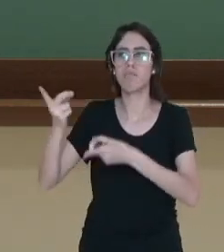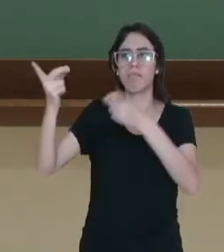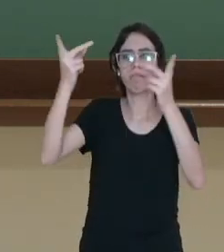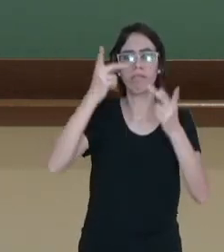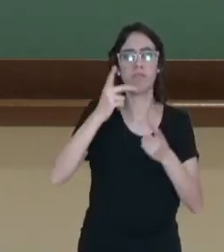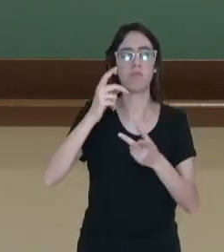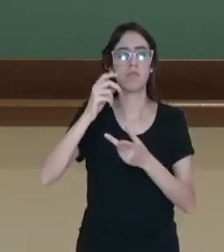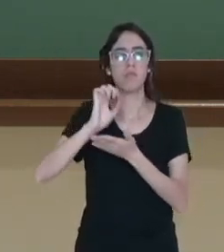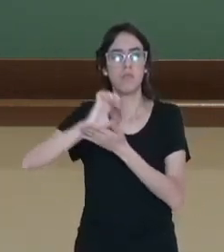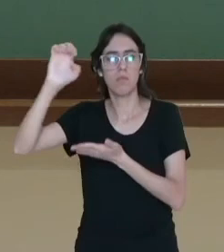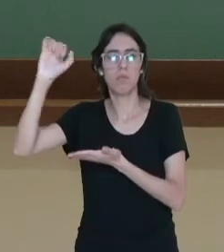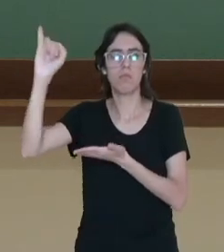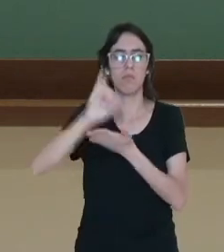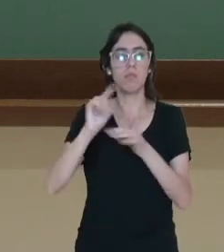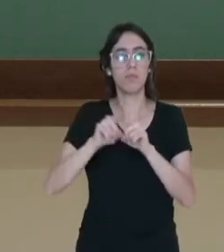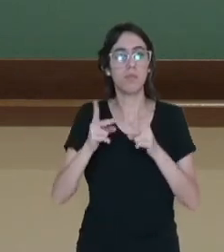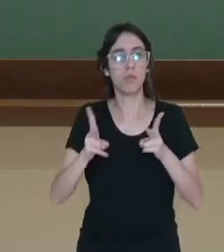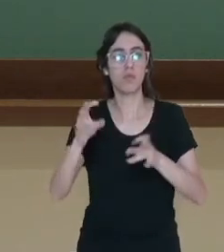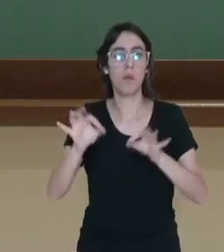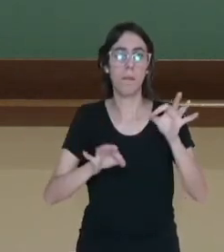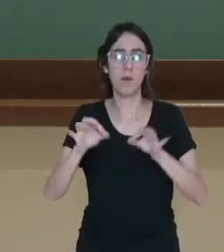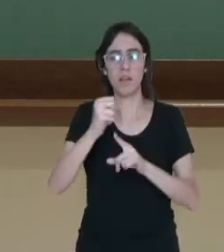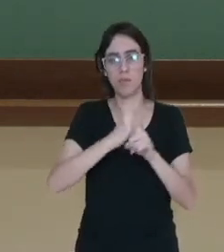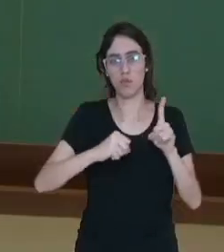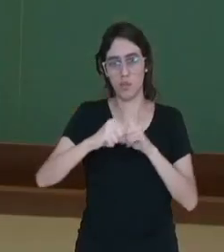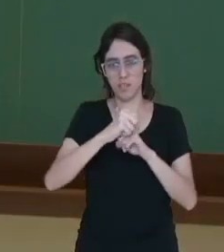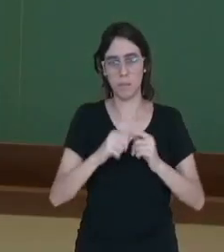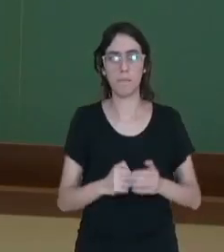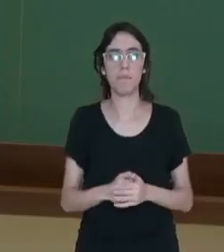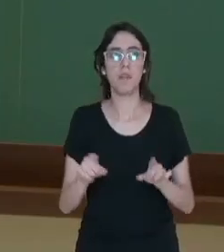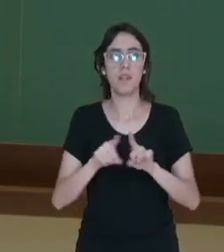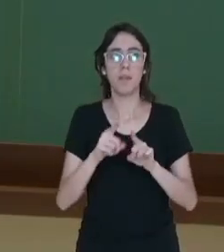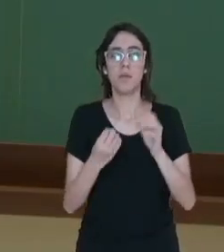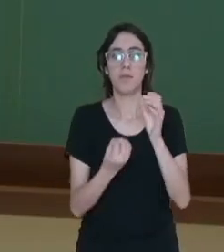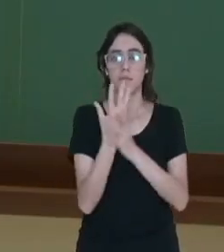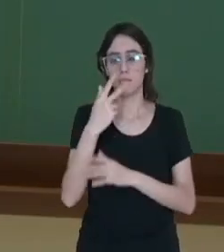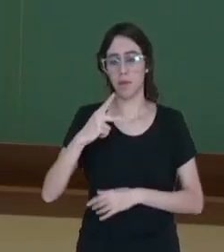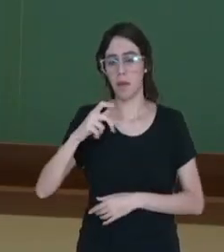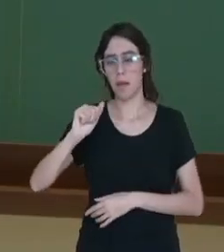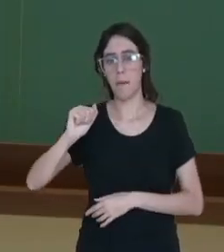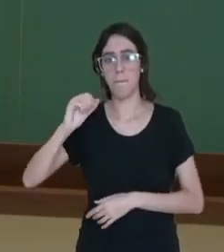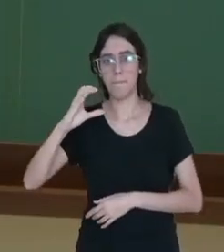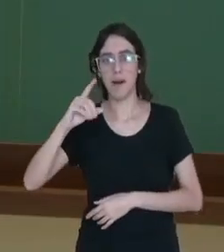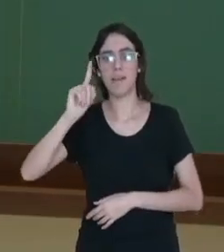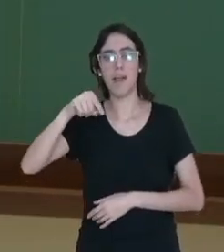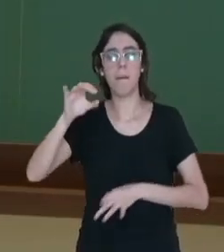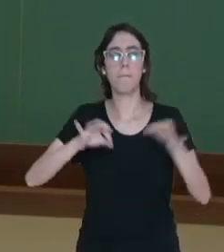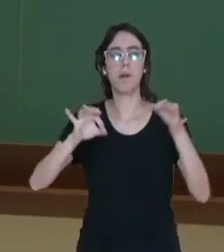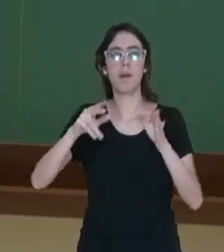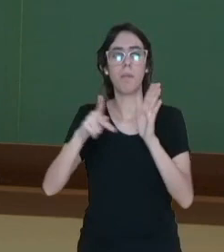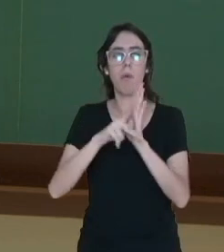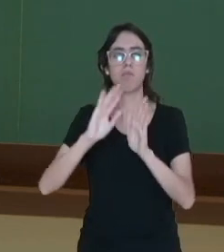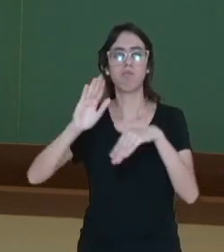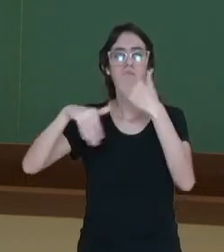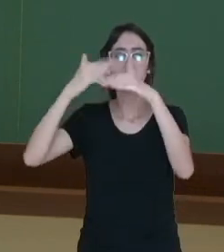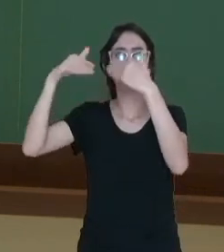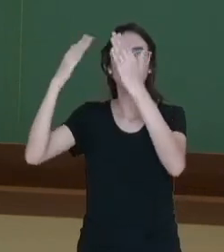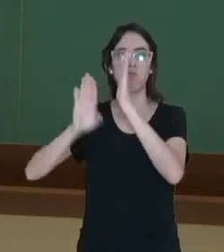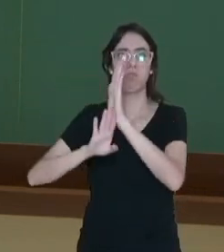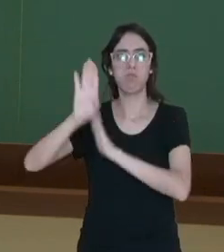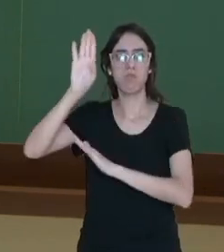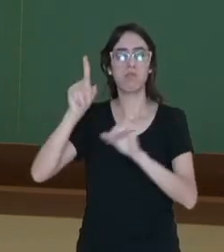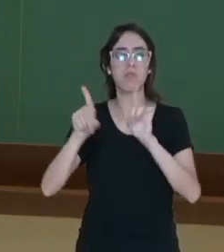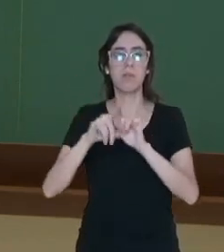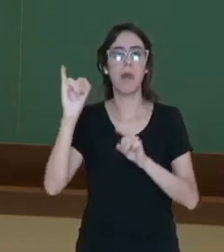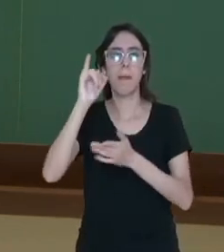dos programas sociais. O PAC, Programa de Aceleração do Crescimento, e a redução ou isenção